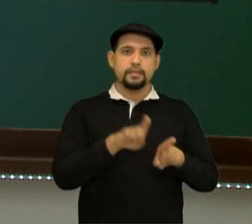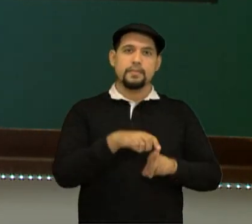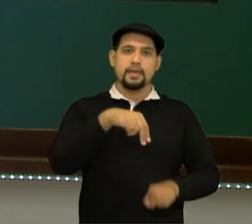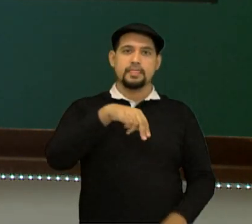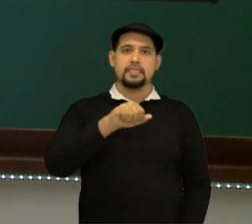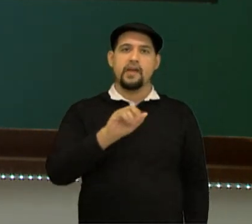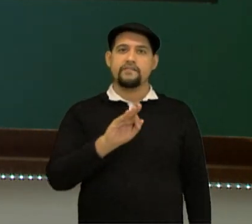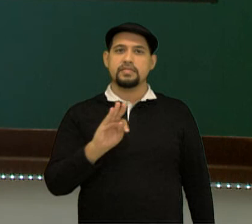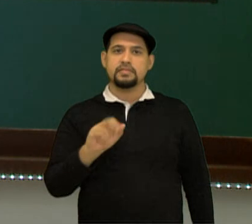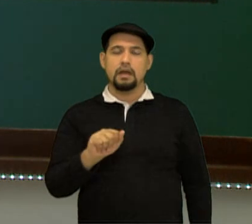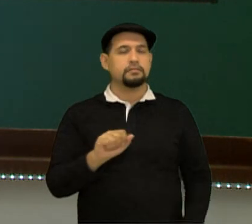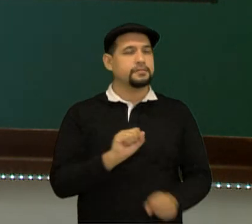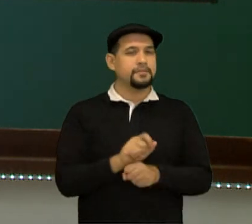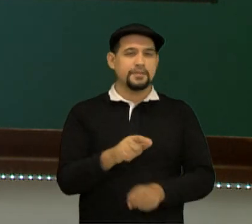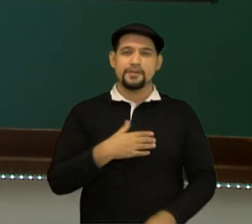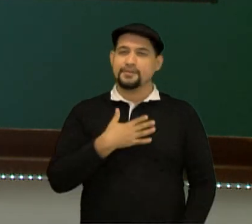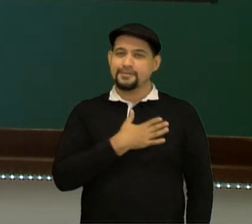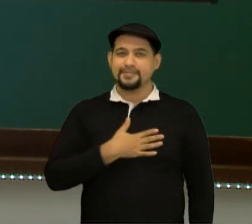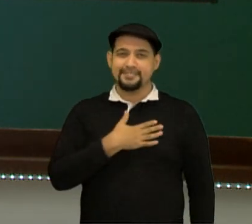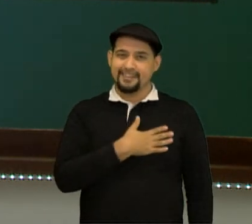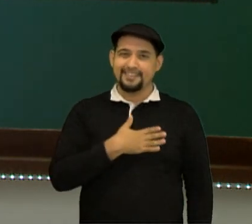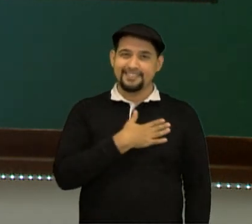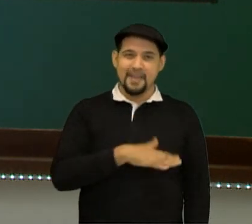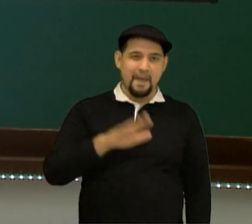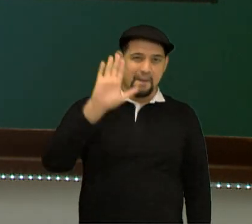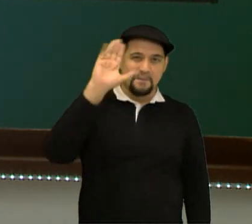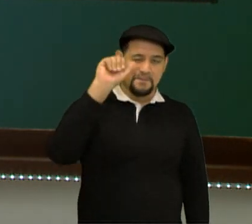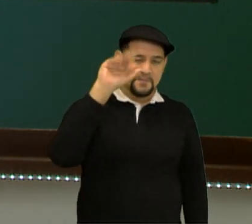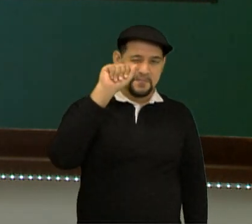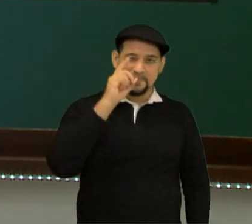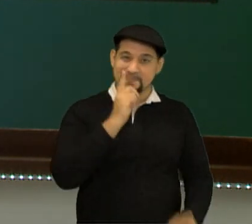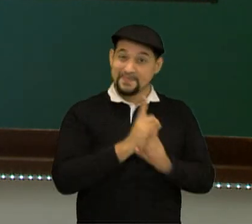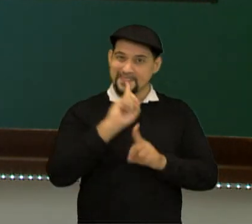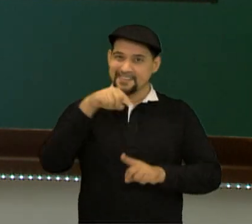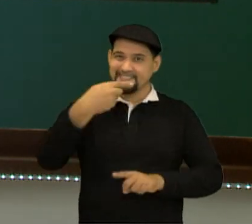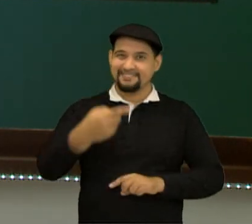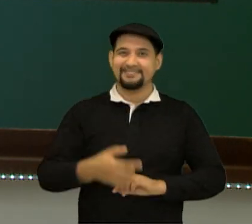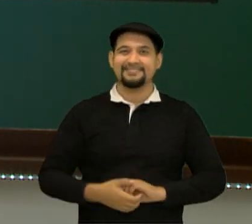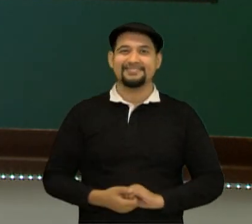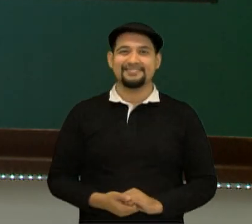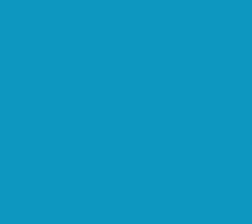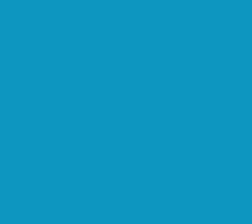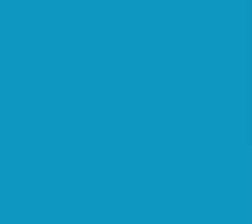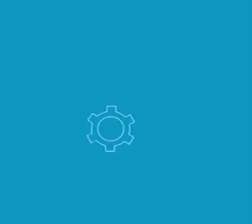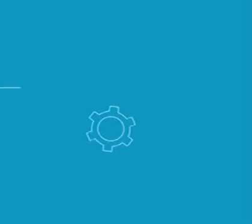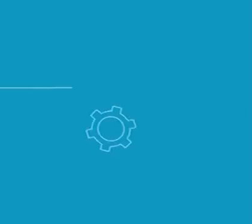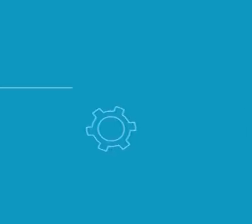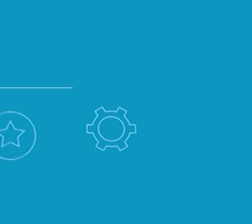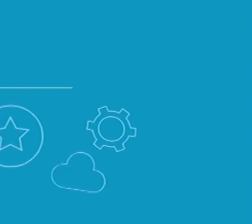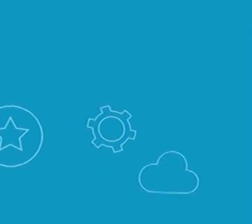dentro dessa perspectiva Espero que tenham gostado tem um próximo encontro é mais